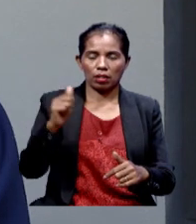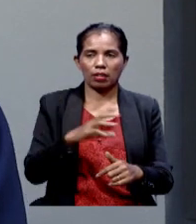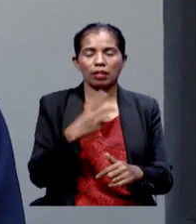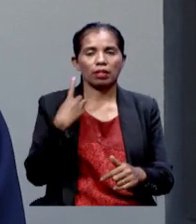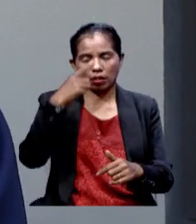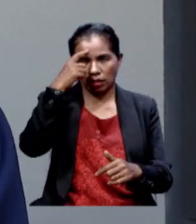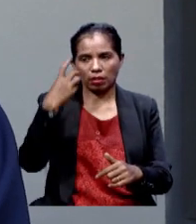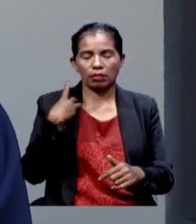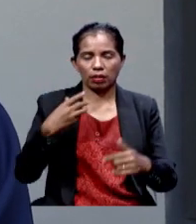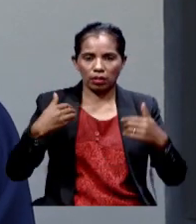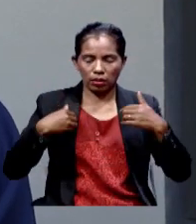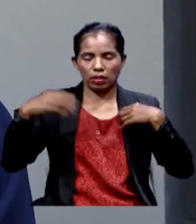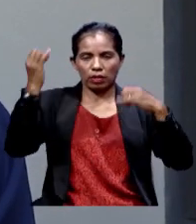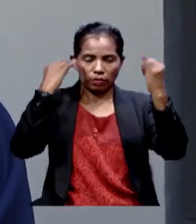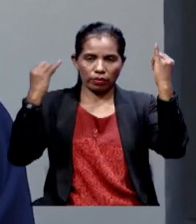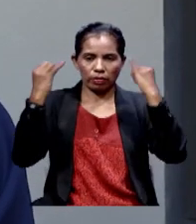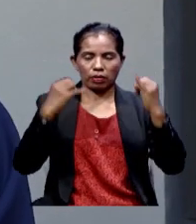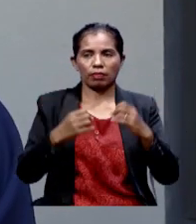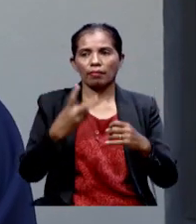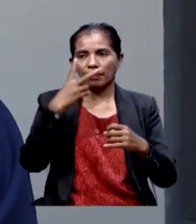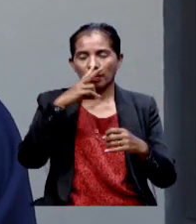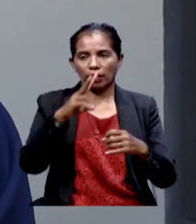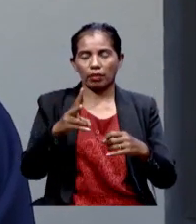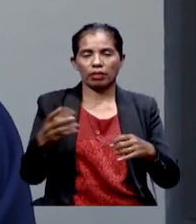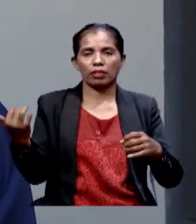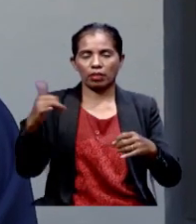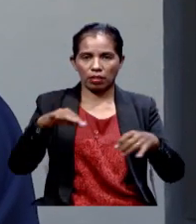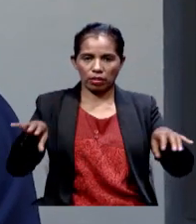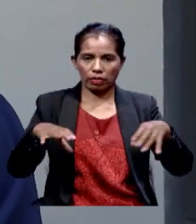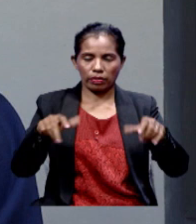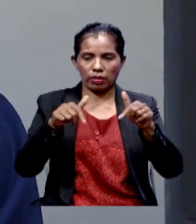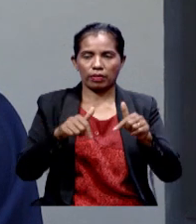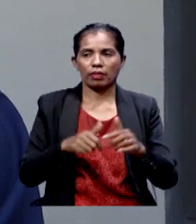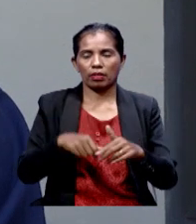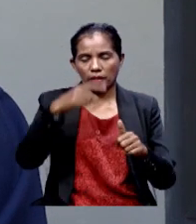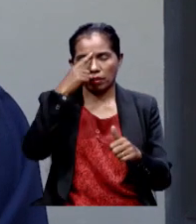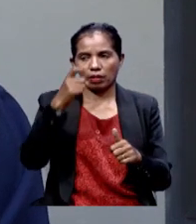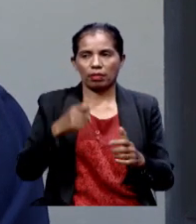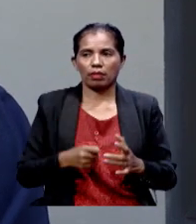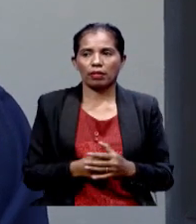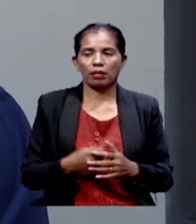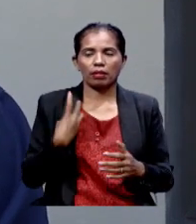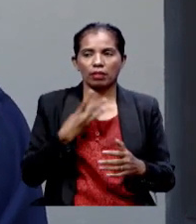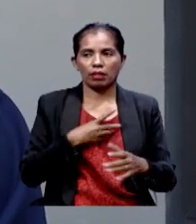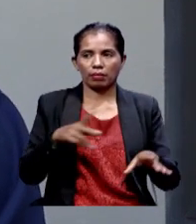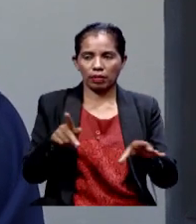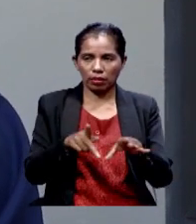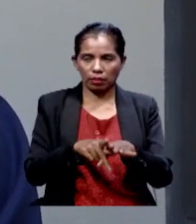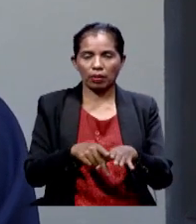e a informações balo o que liga ba Sirene serviço rasque né também né mas e tem presença né a